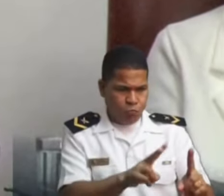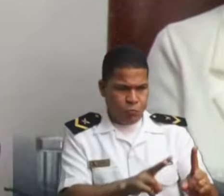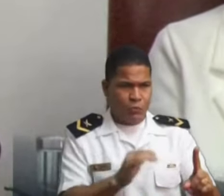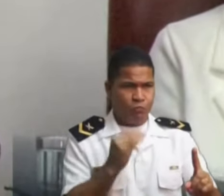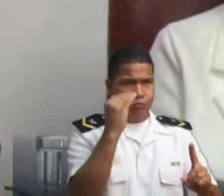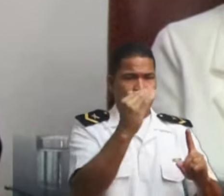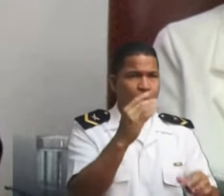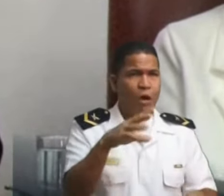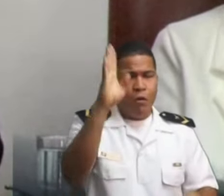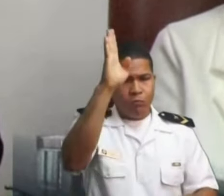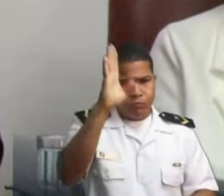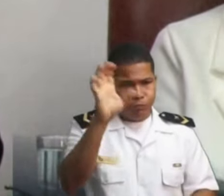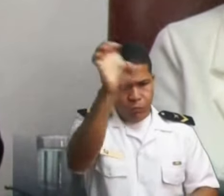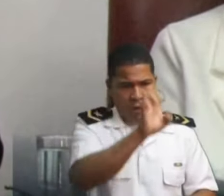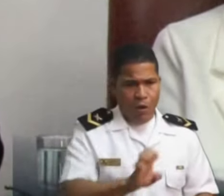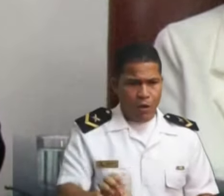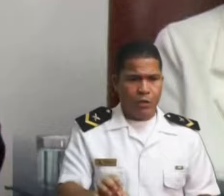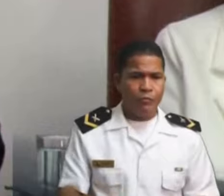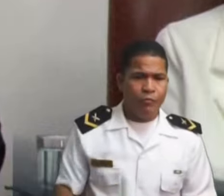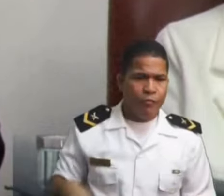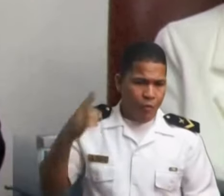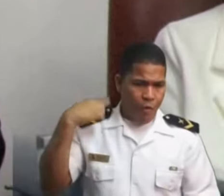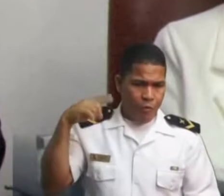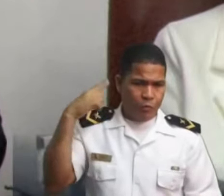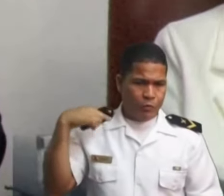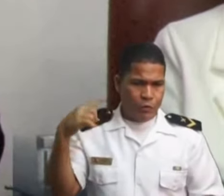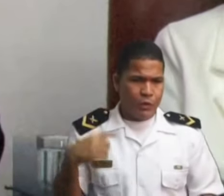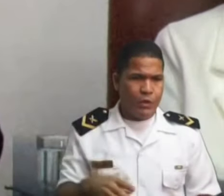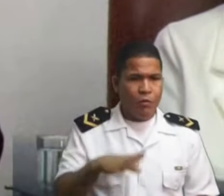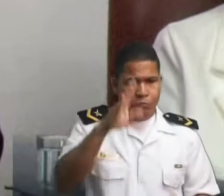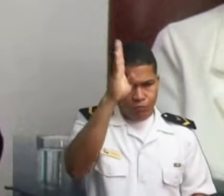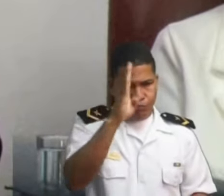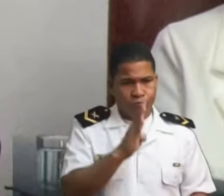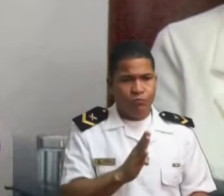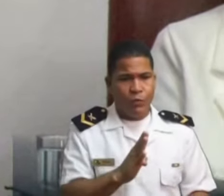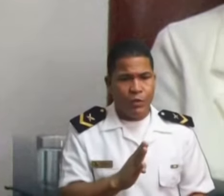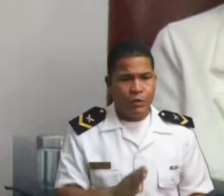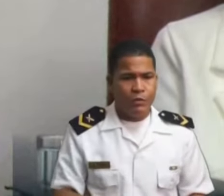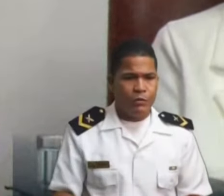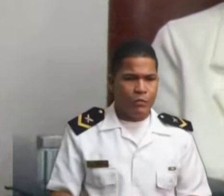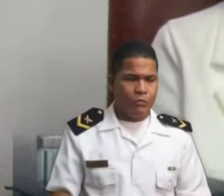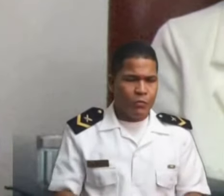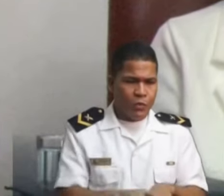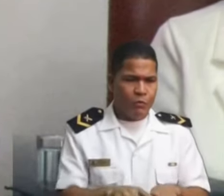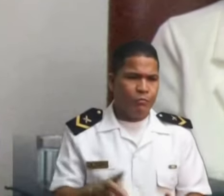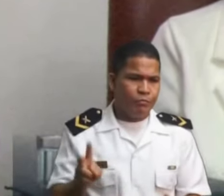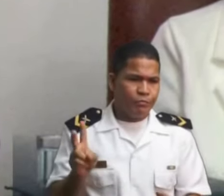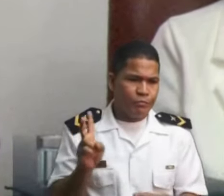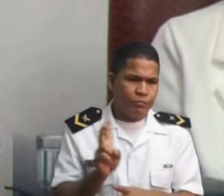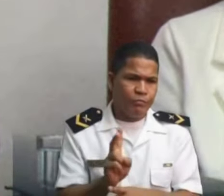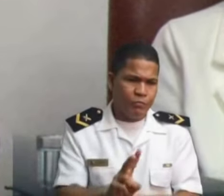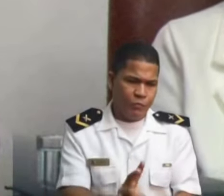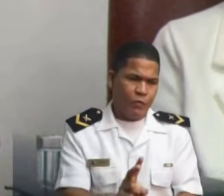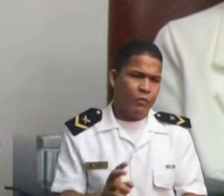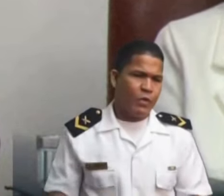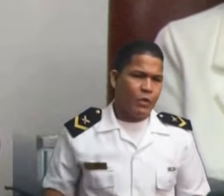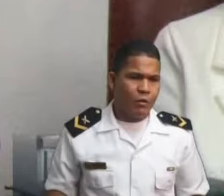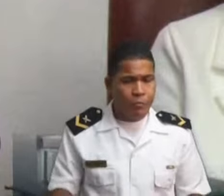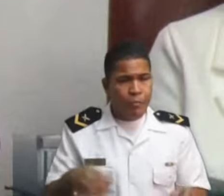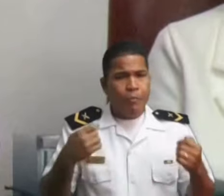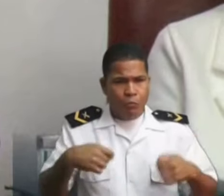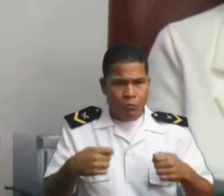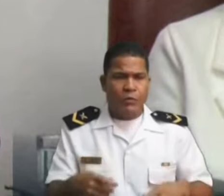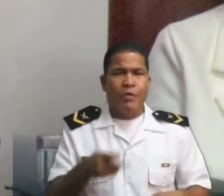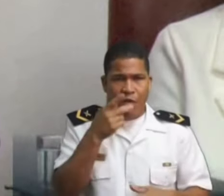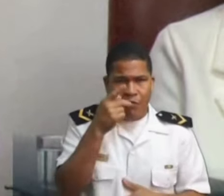de Janeiro, Advocacia Geral da União e Defensoria Pública da União. Não poderia deixar de mencionar